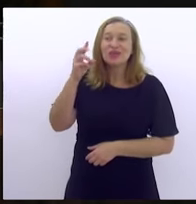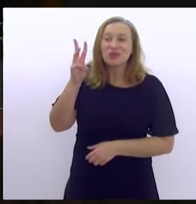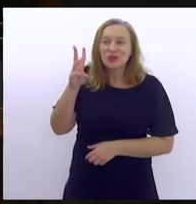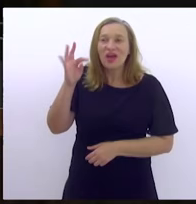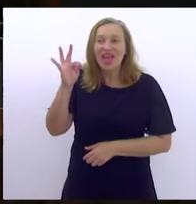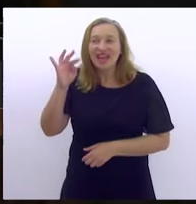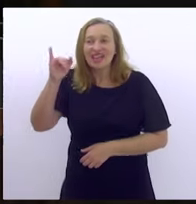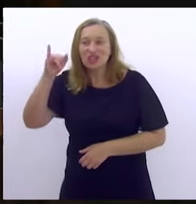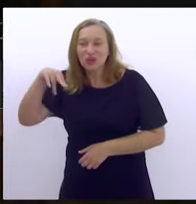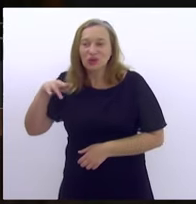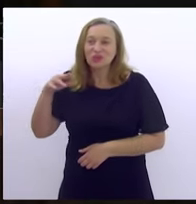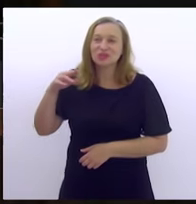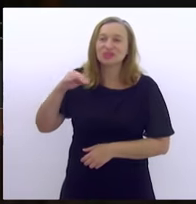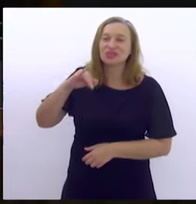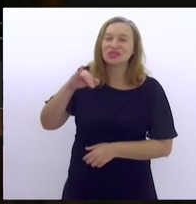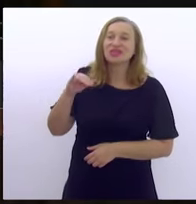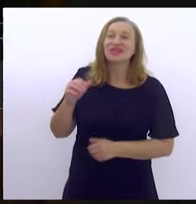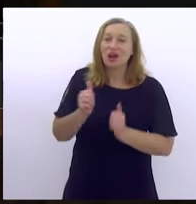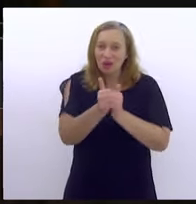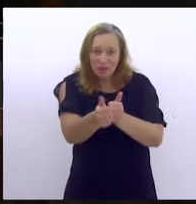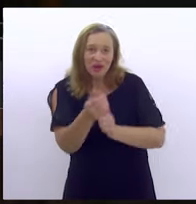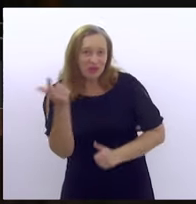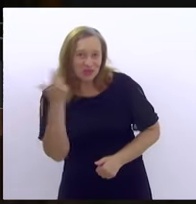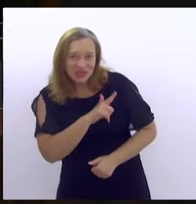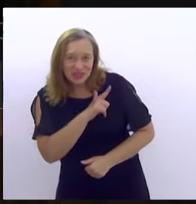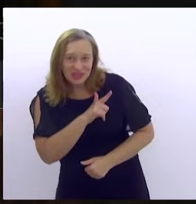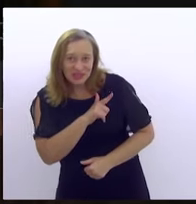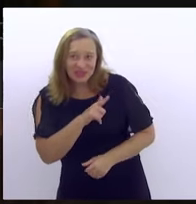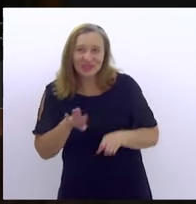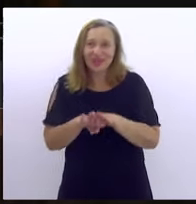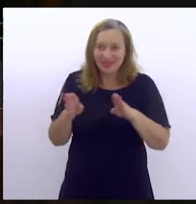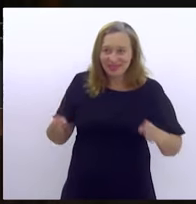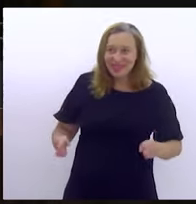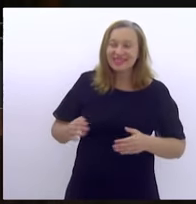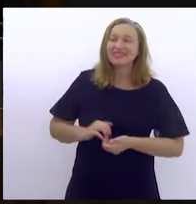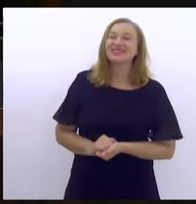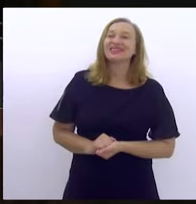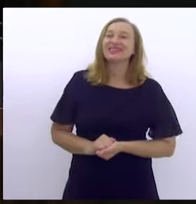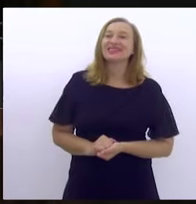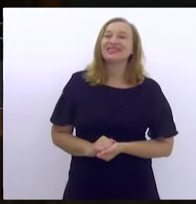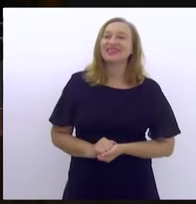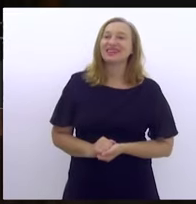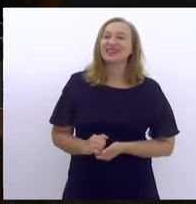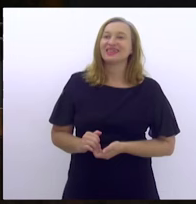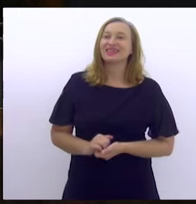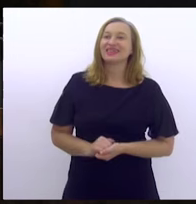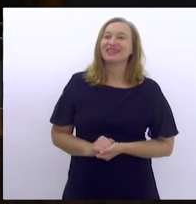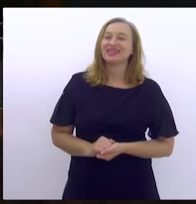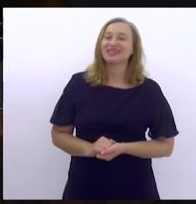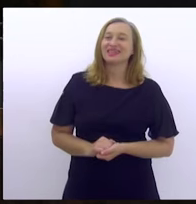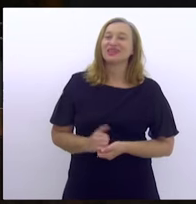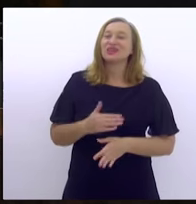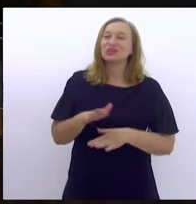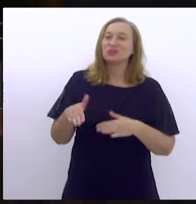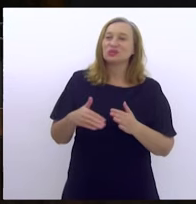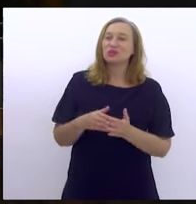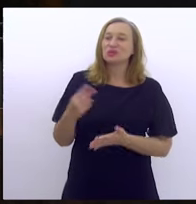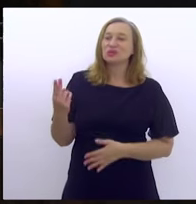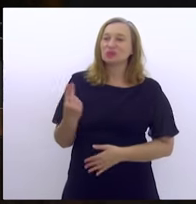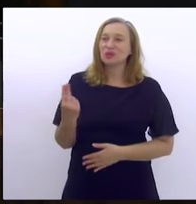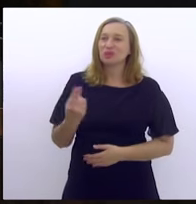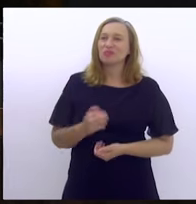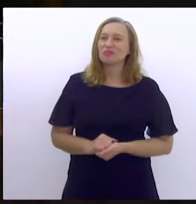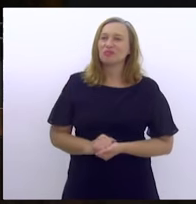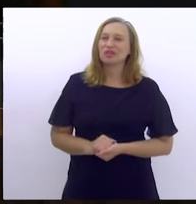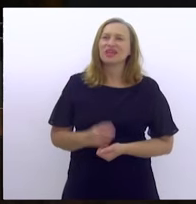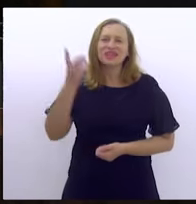Wellington José. Conseguiu acompanhar? Eu acho que a mesa conseguiu, né? Presidente. Não. Presidente. Todos com autoria. Eu acho que o deputado Luiz Paulo